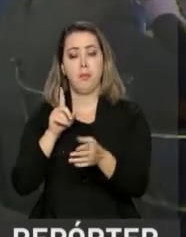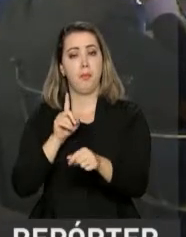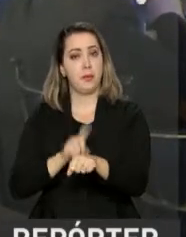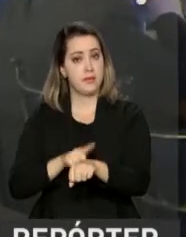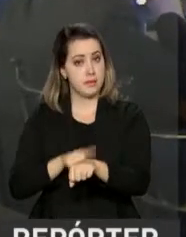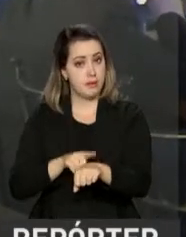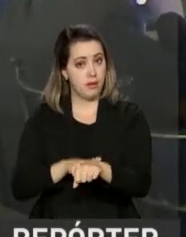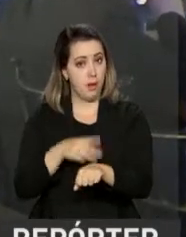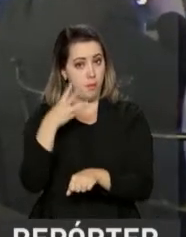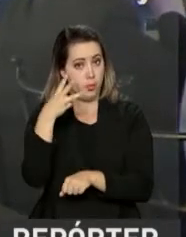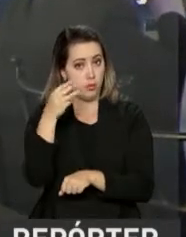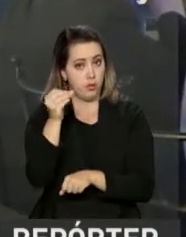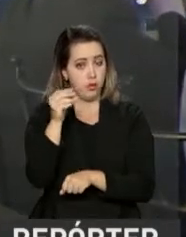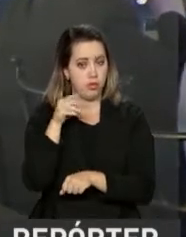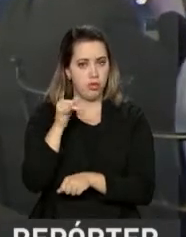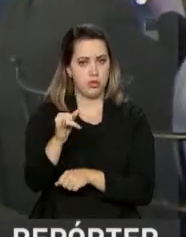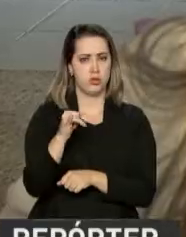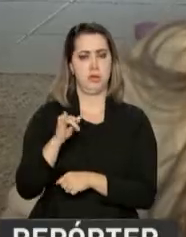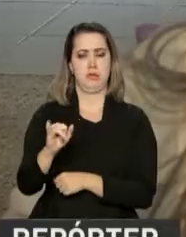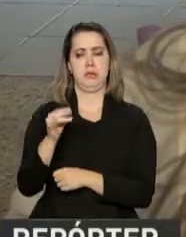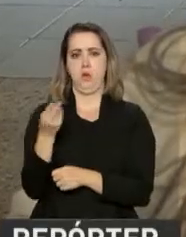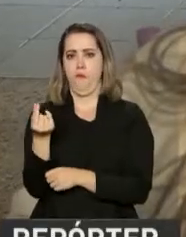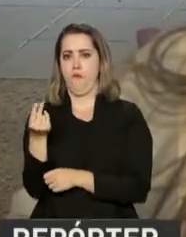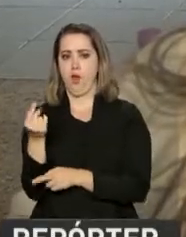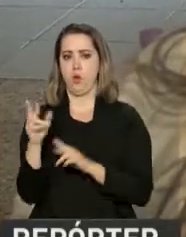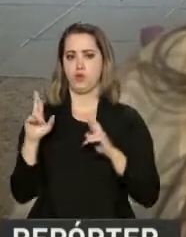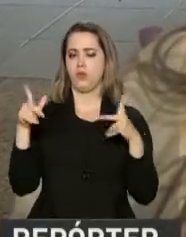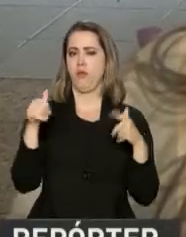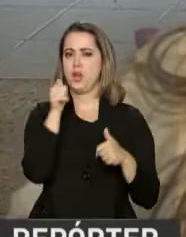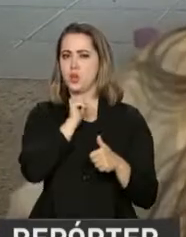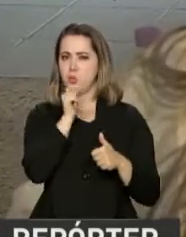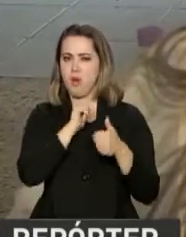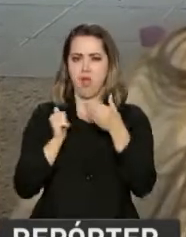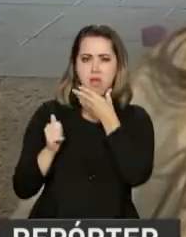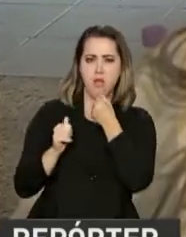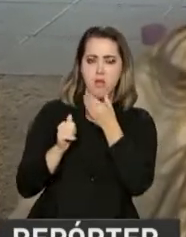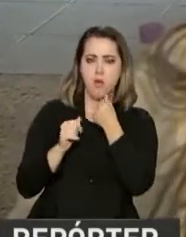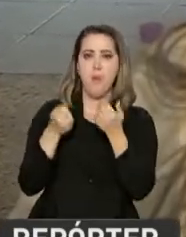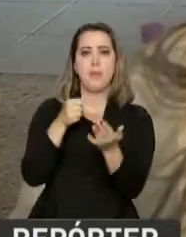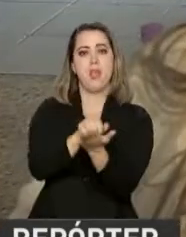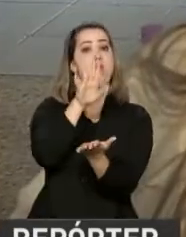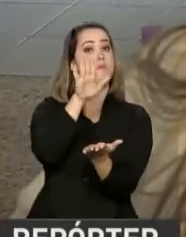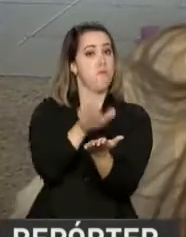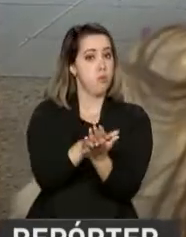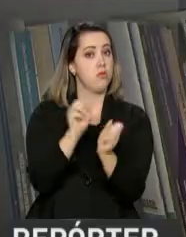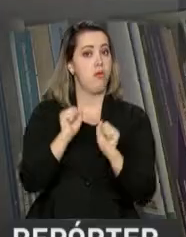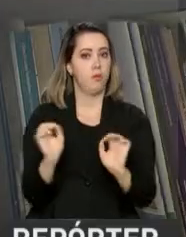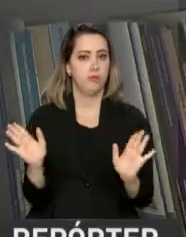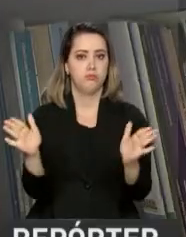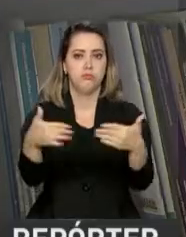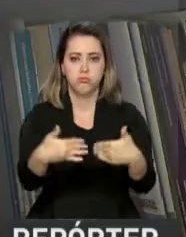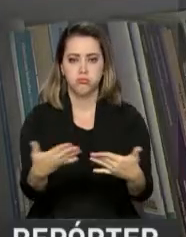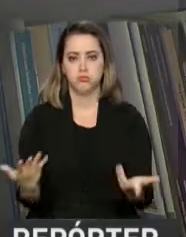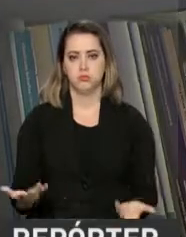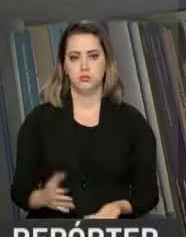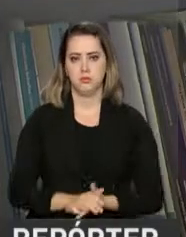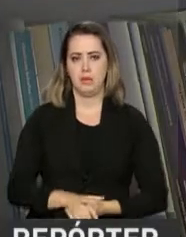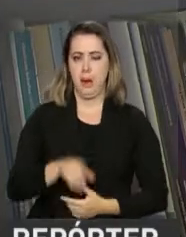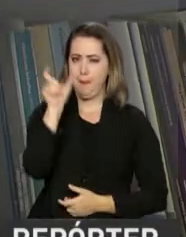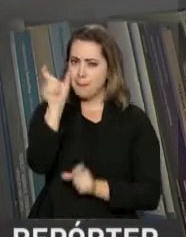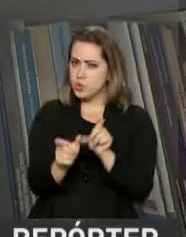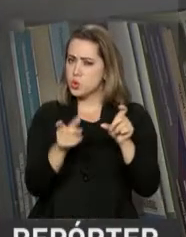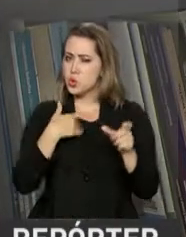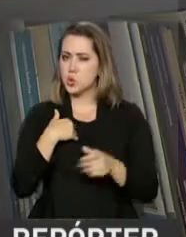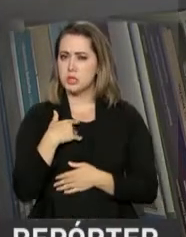que cobrarem preços diferentes estão sujeitos à multa e até ao fechamento do local o consumidor que se sentir lesado